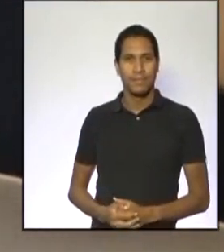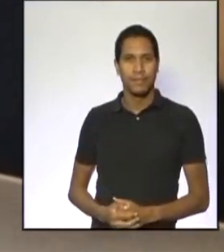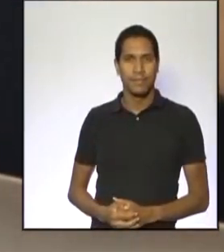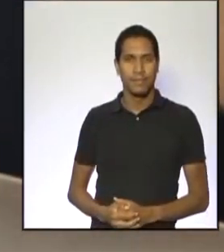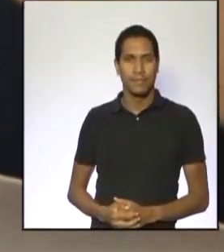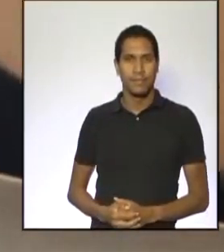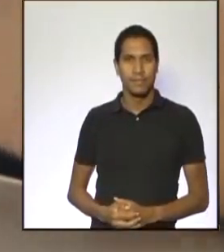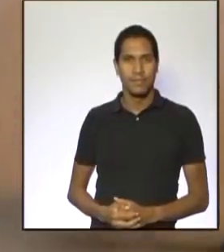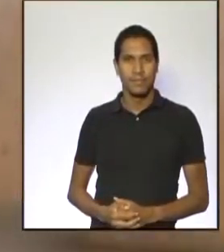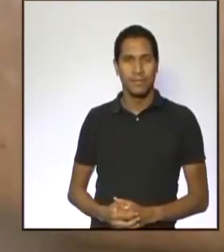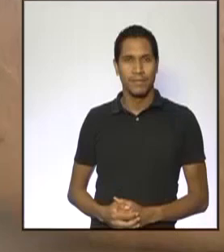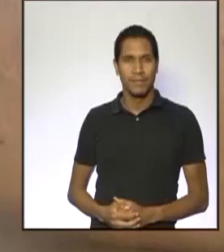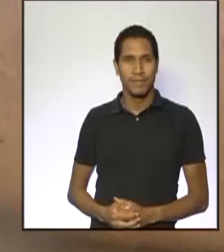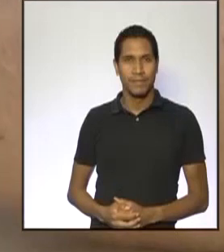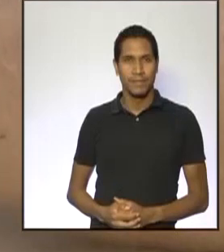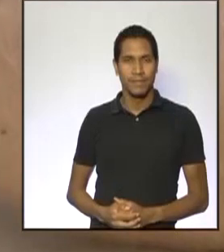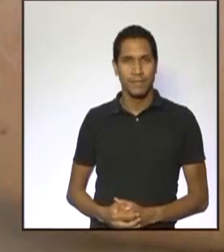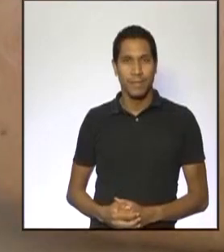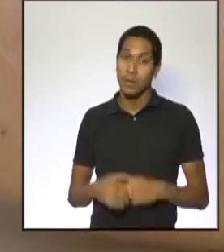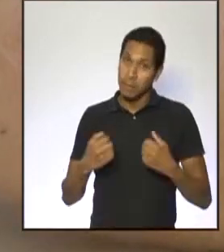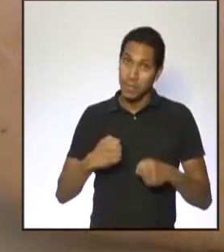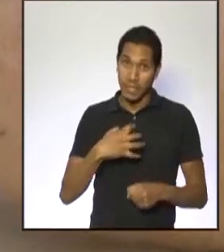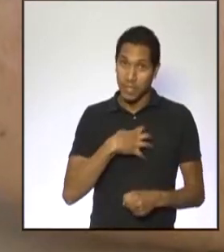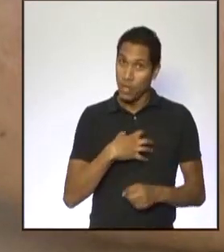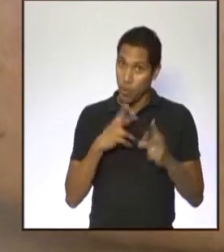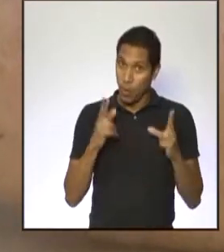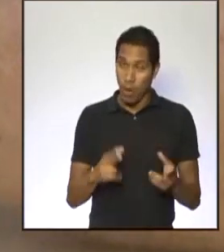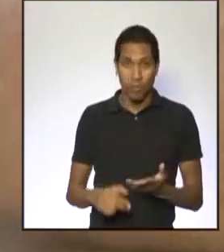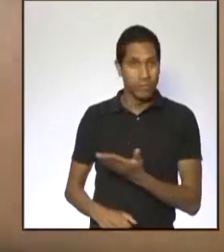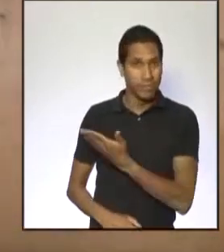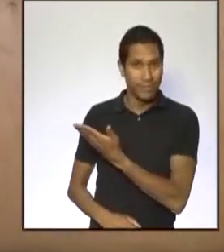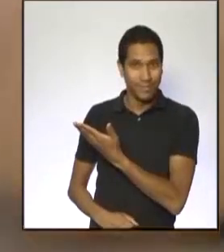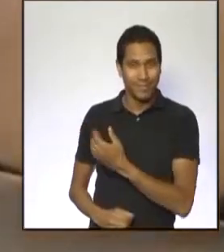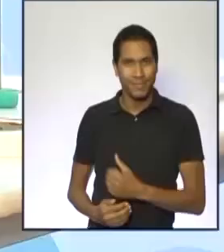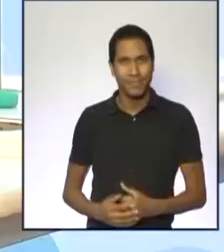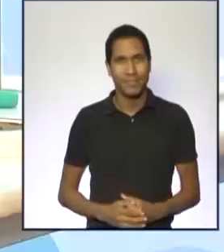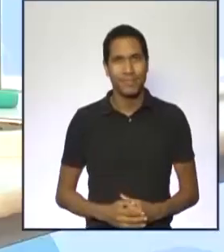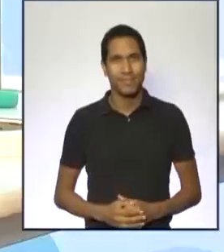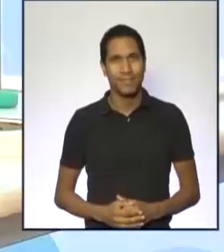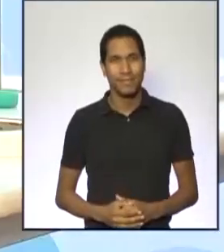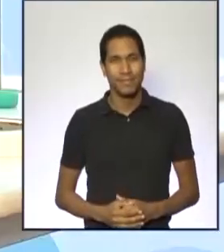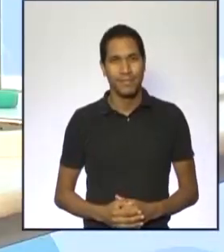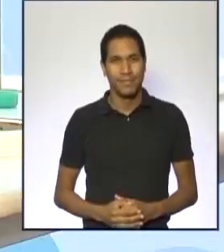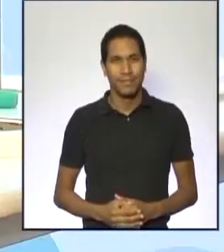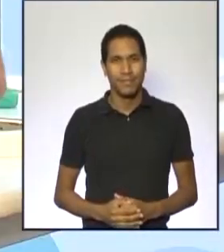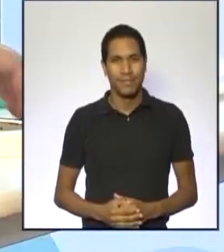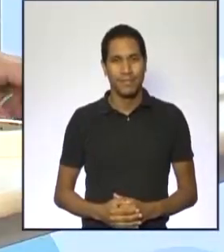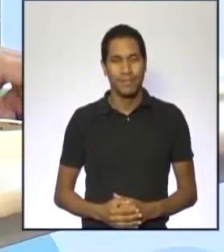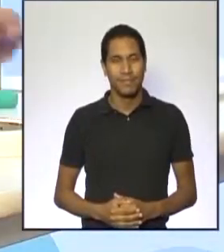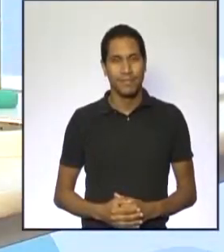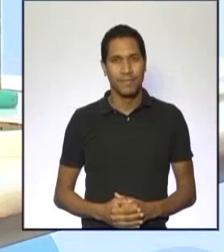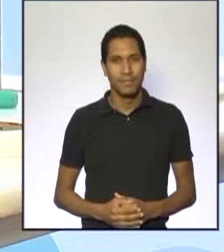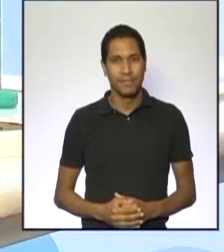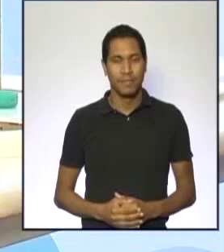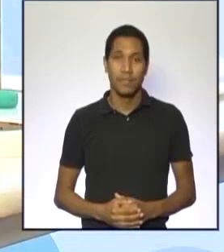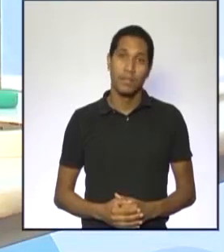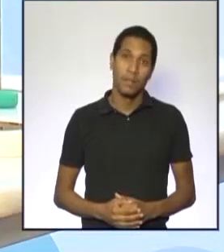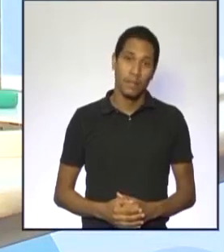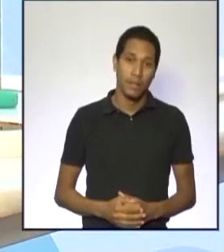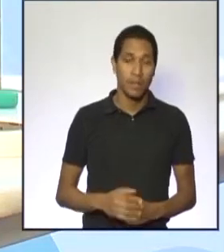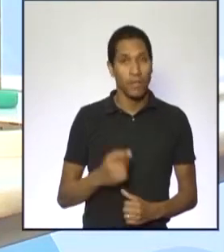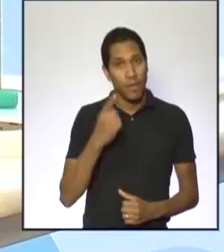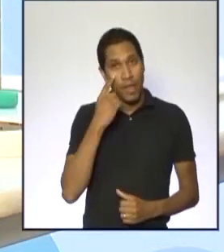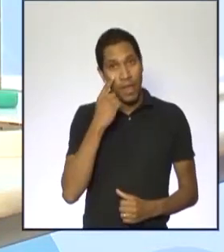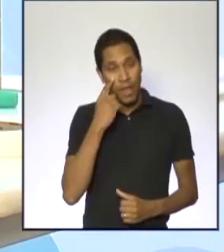palito de churrasco, eu vou cortar para tirar ela, tá? E aí, vou aqui medir